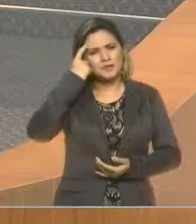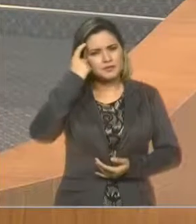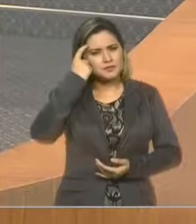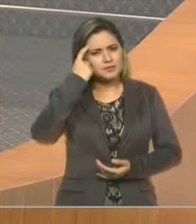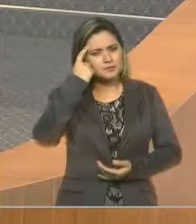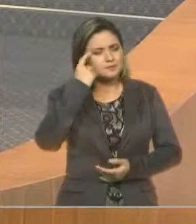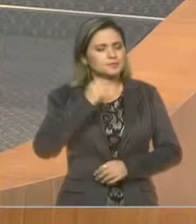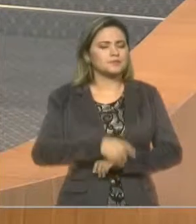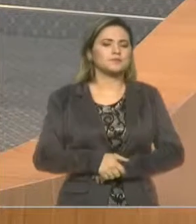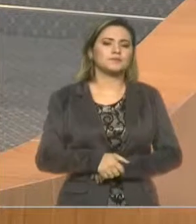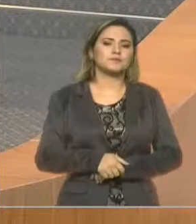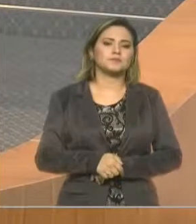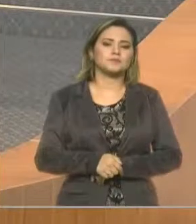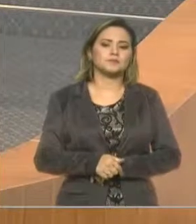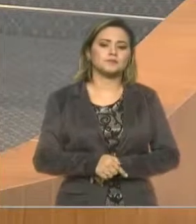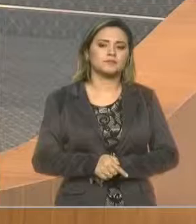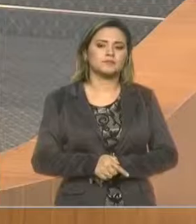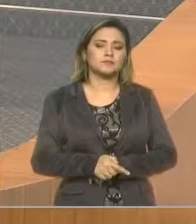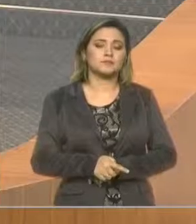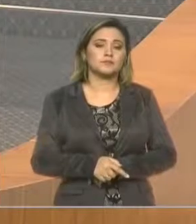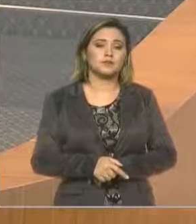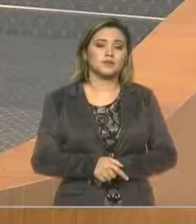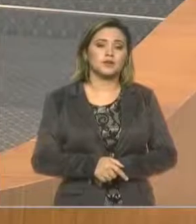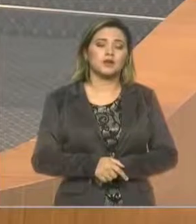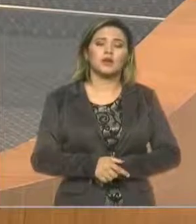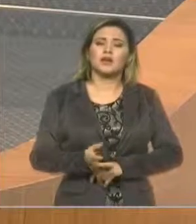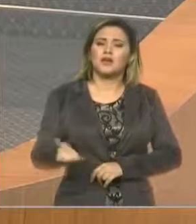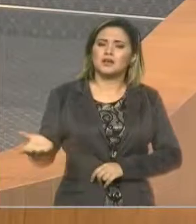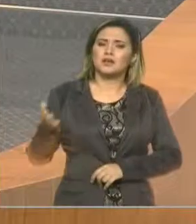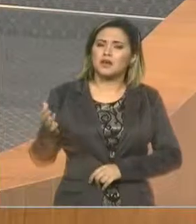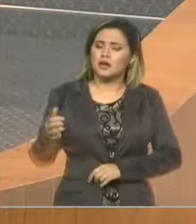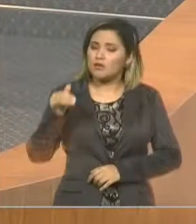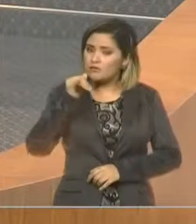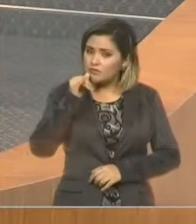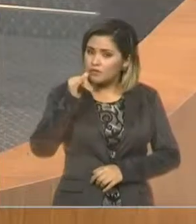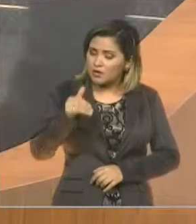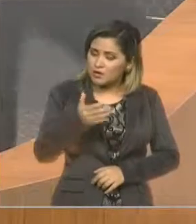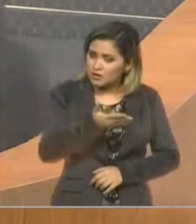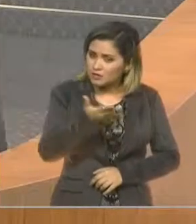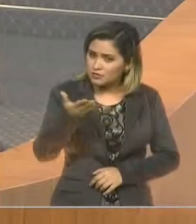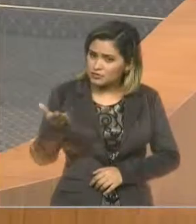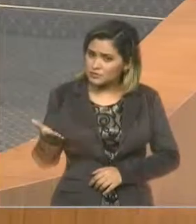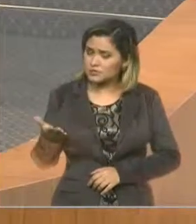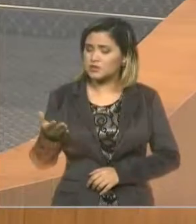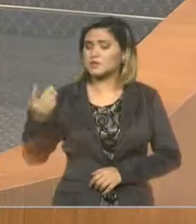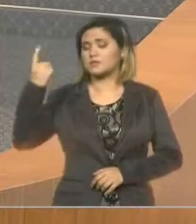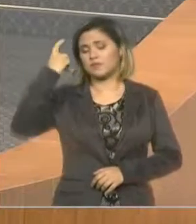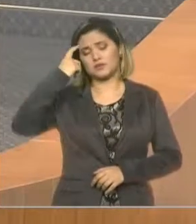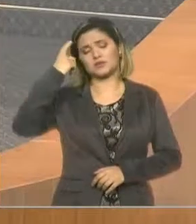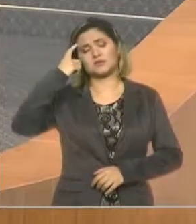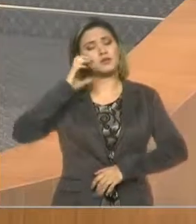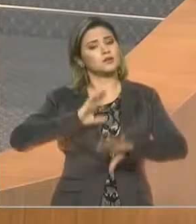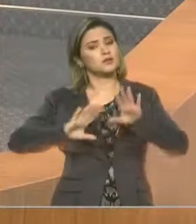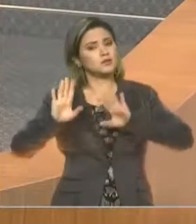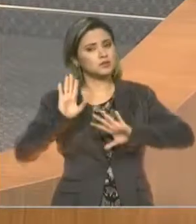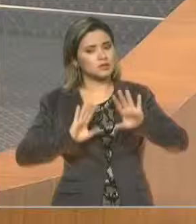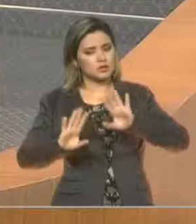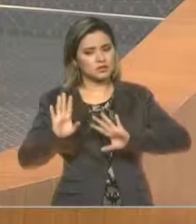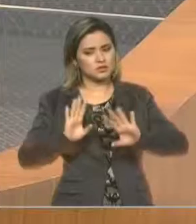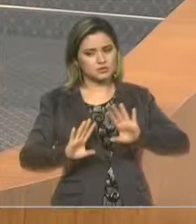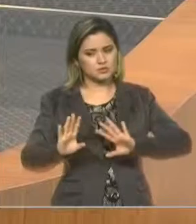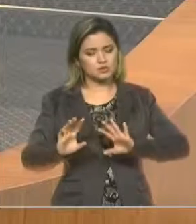como costumo fazer, para que não sejamos pegos mais uma vez de calças curtas. E digo, antes de mais nada, a culpa do que